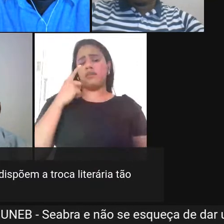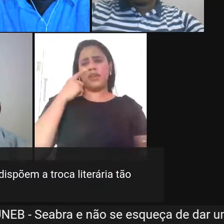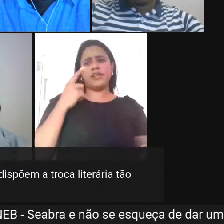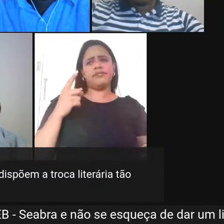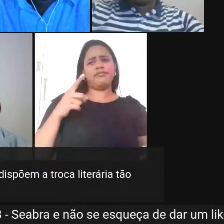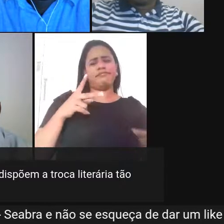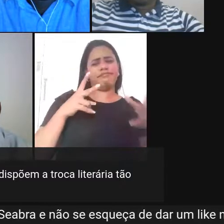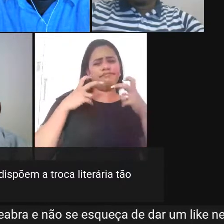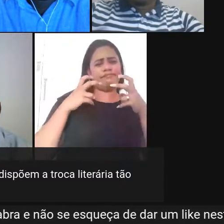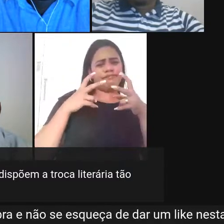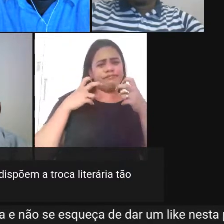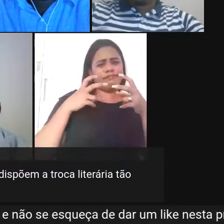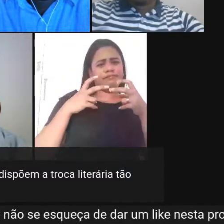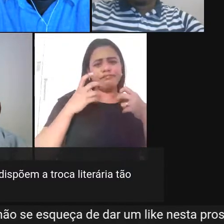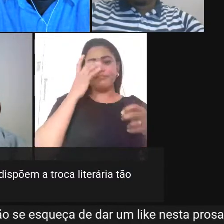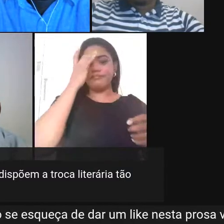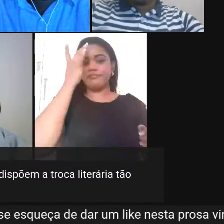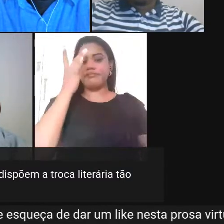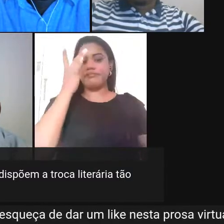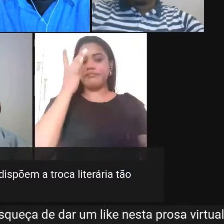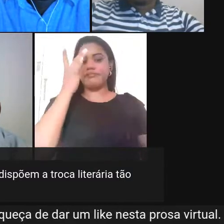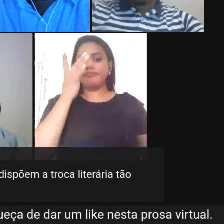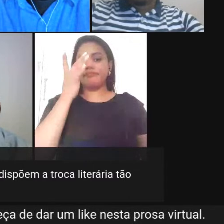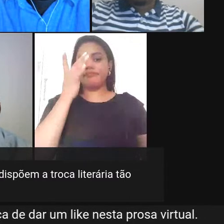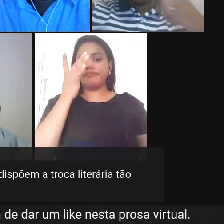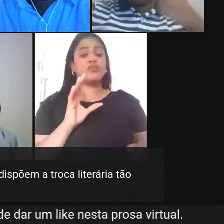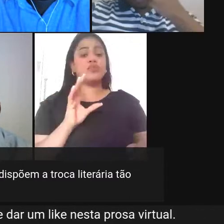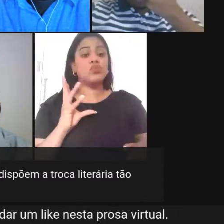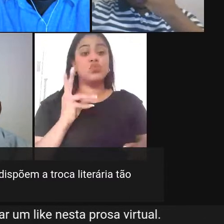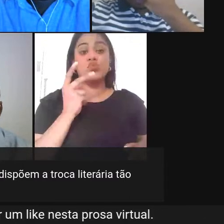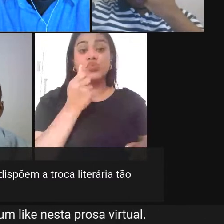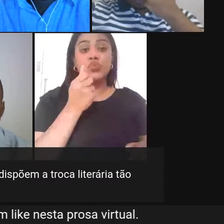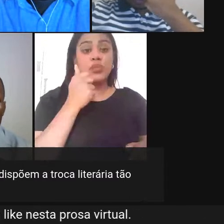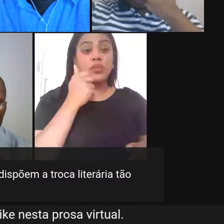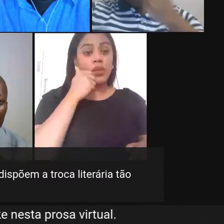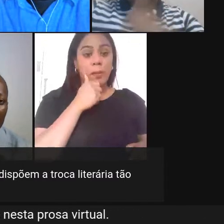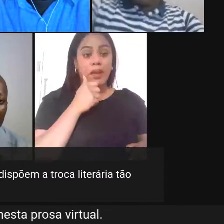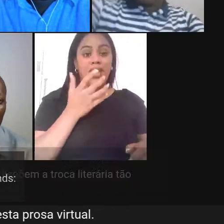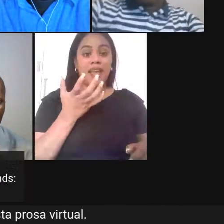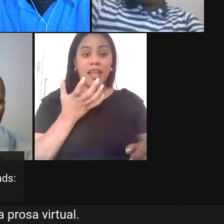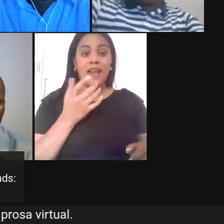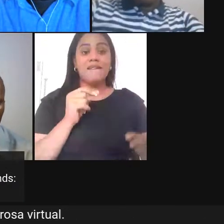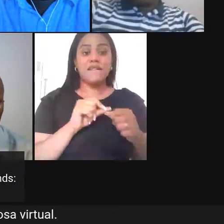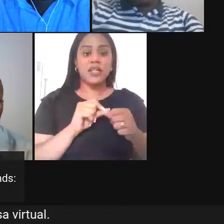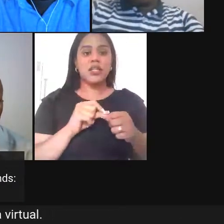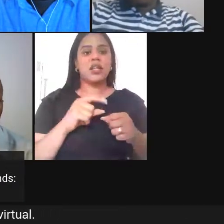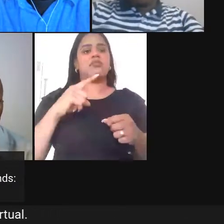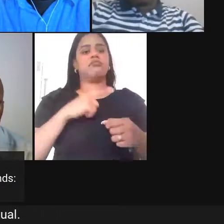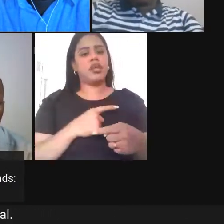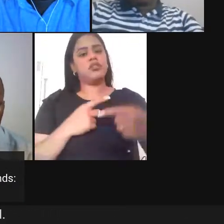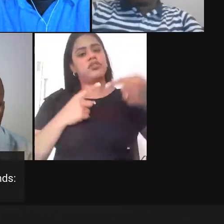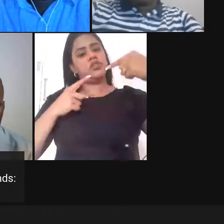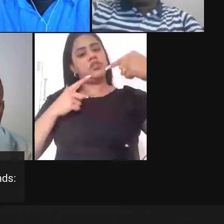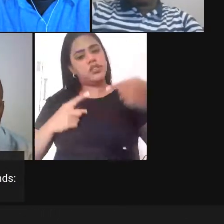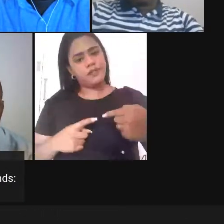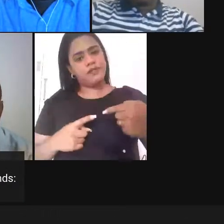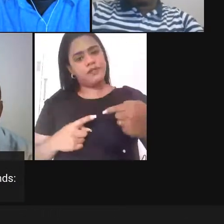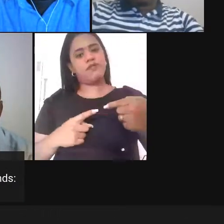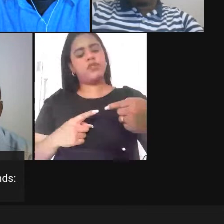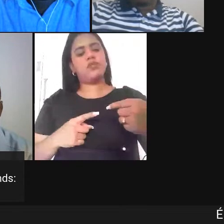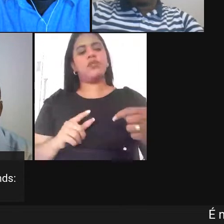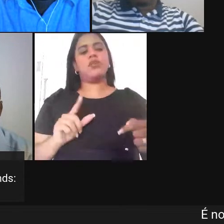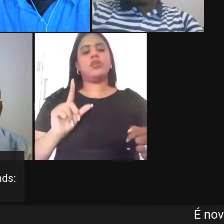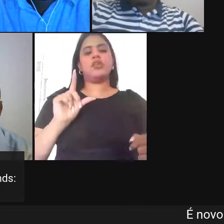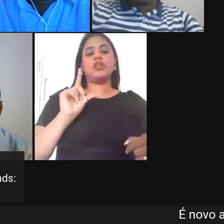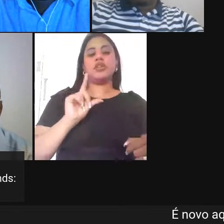mas há desafios. Em tudo que a mulher queira fazer, há desafios. E a